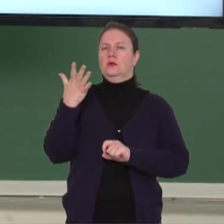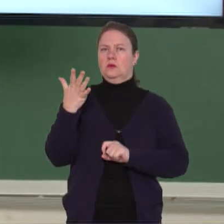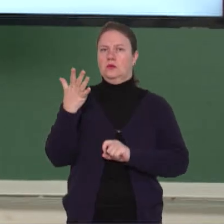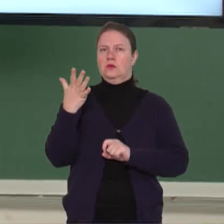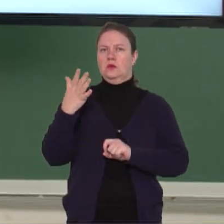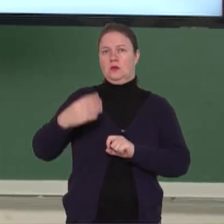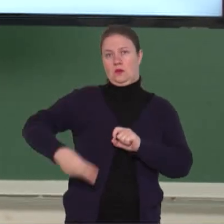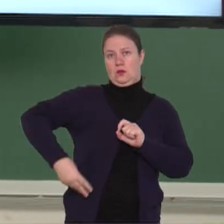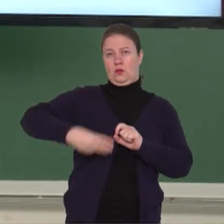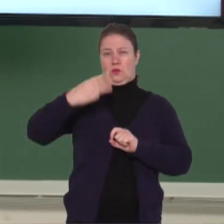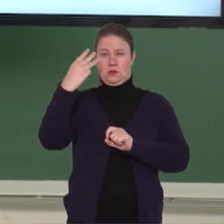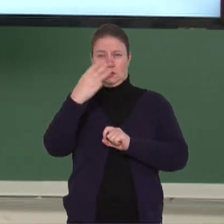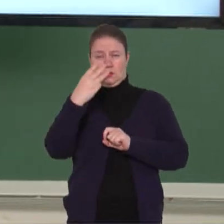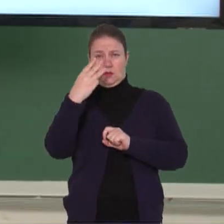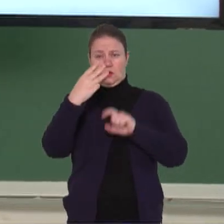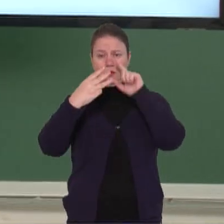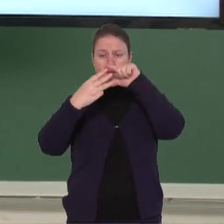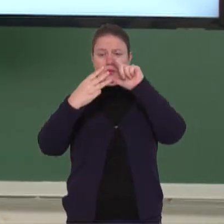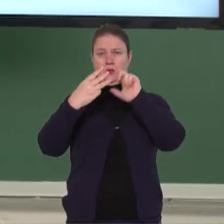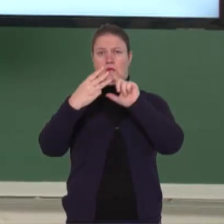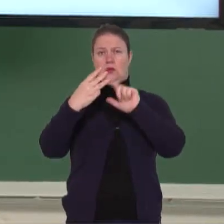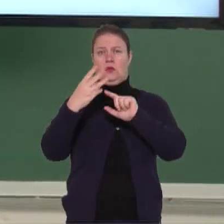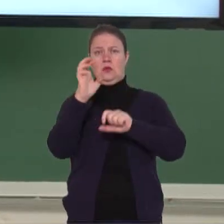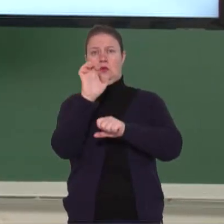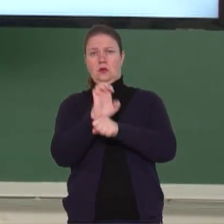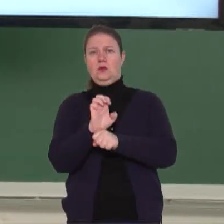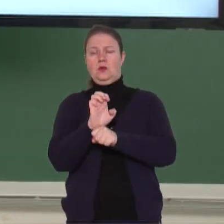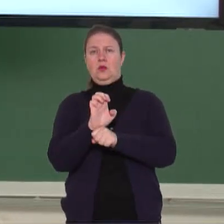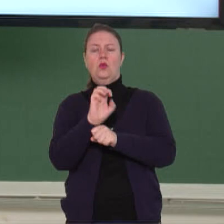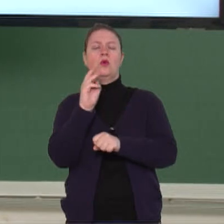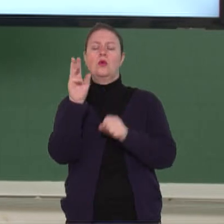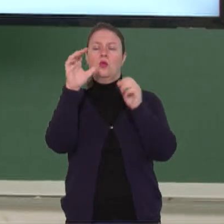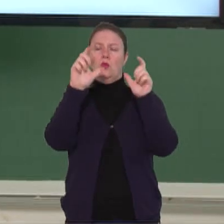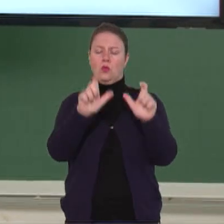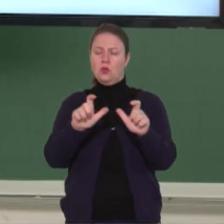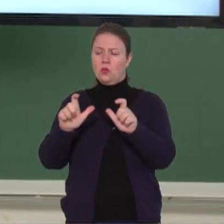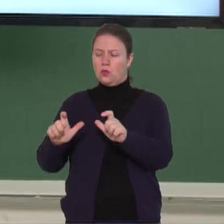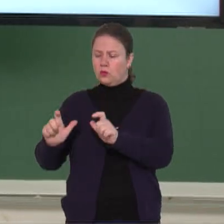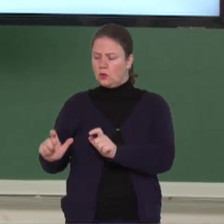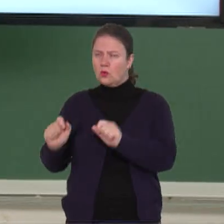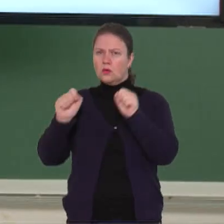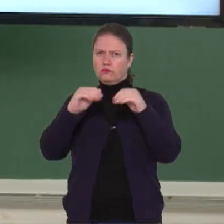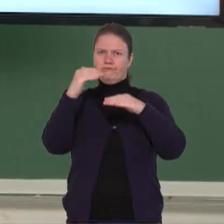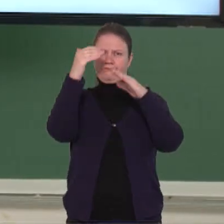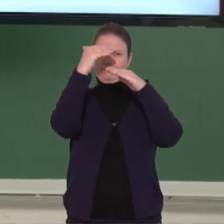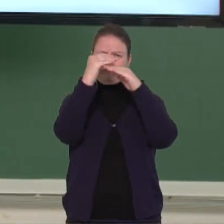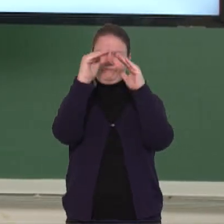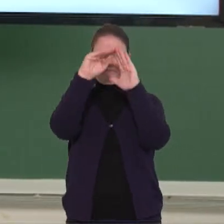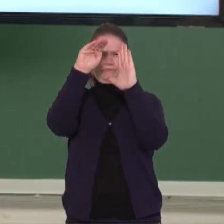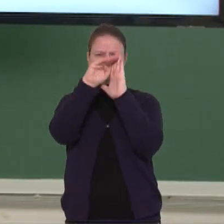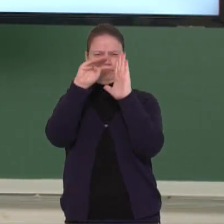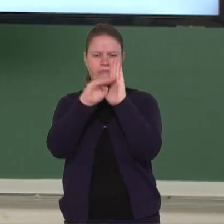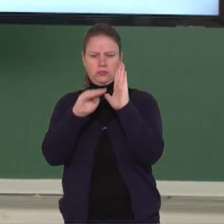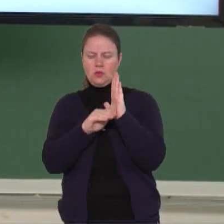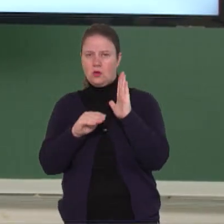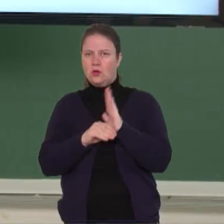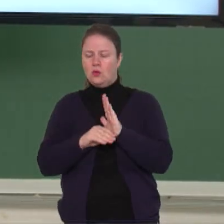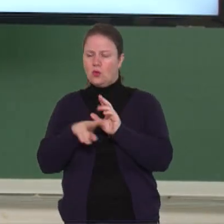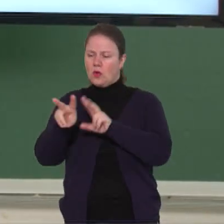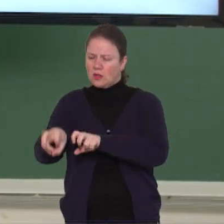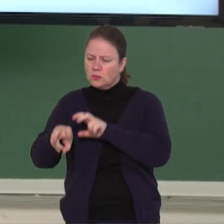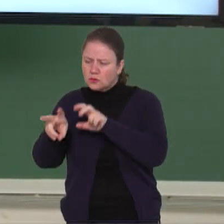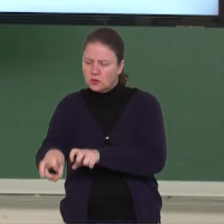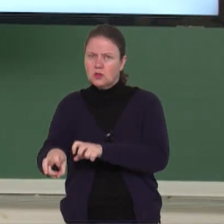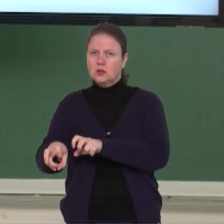pelo terceiro estado. E quem é o terceiro estado? Camponeses e burguesia, que representavam na época da França em torno